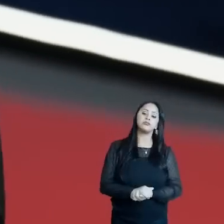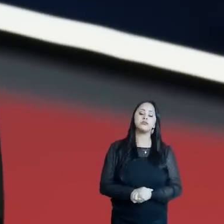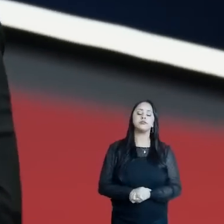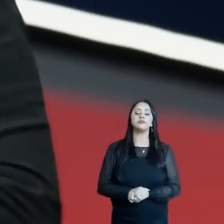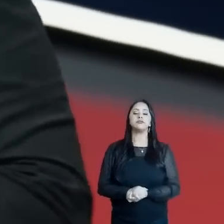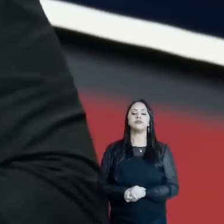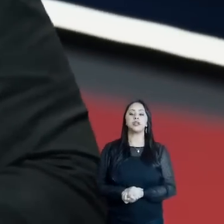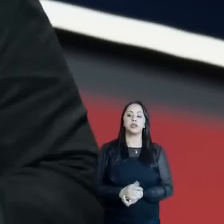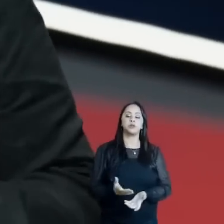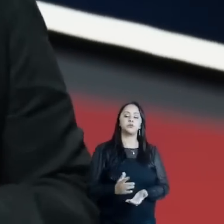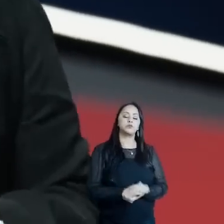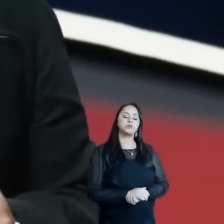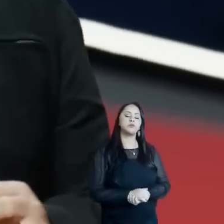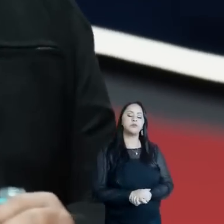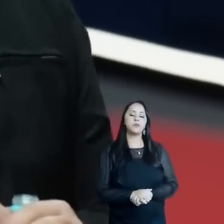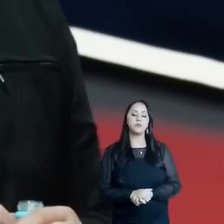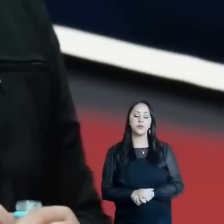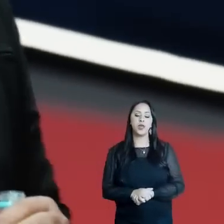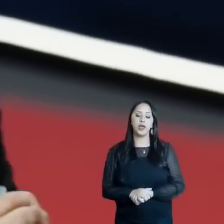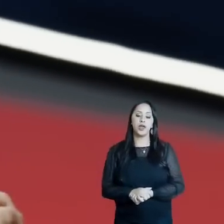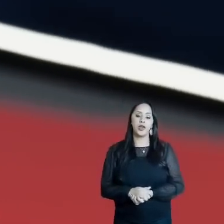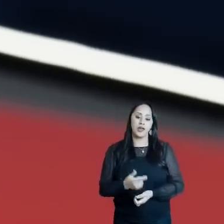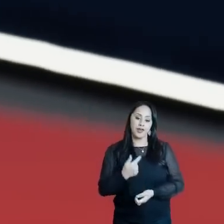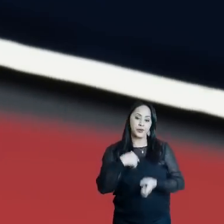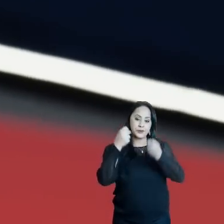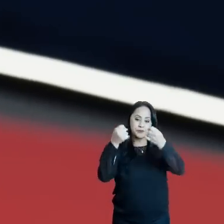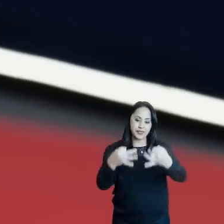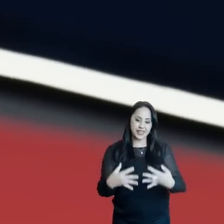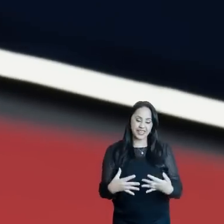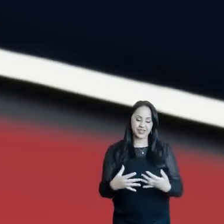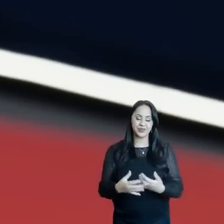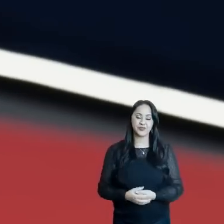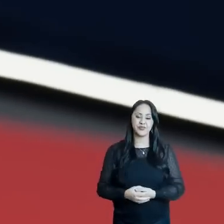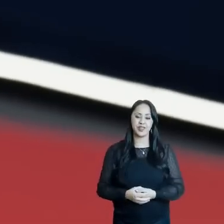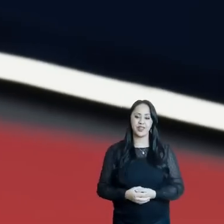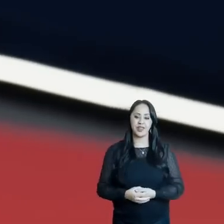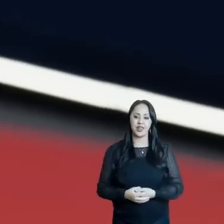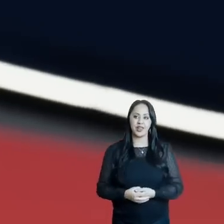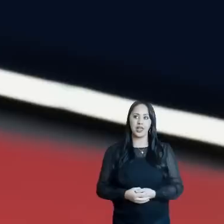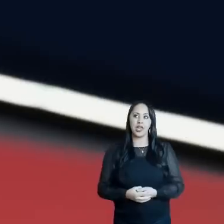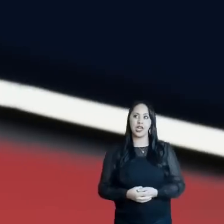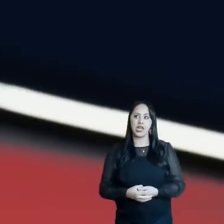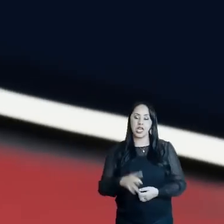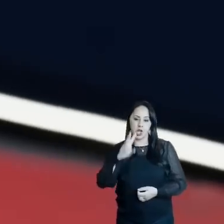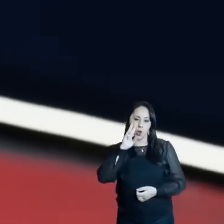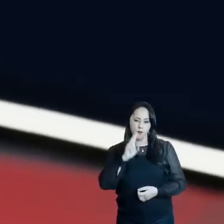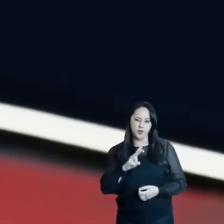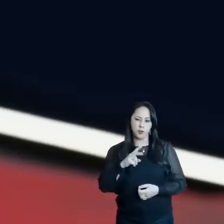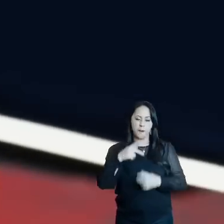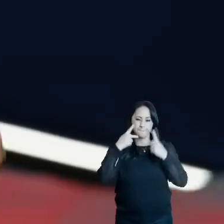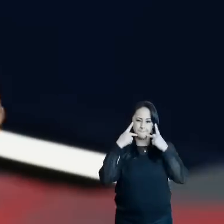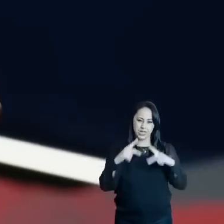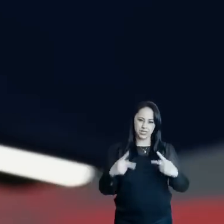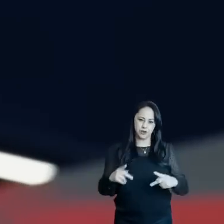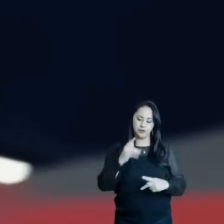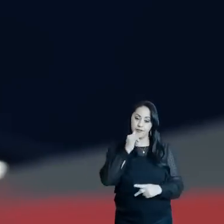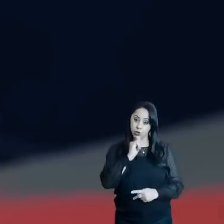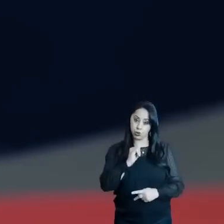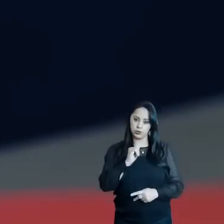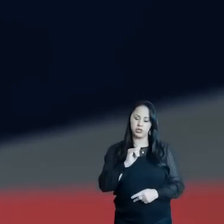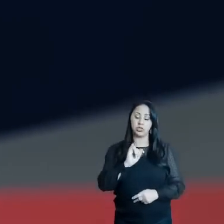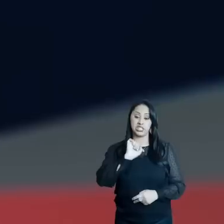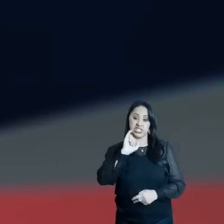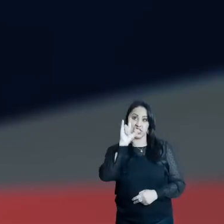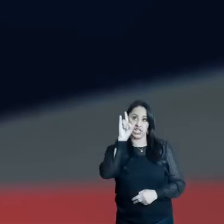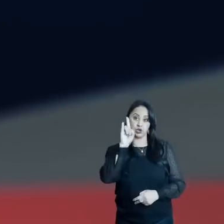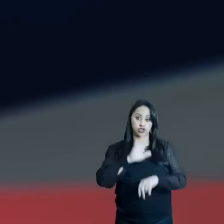nós vamos ver aqui amanhã. Como eu acabei de dizer para vocês, eu vi uma ministração uma vez que falava exatamente isso. Se Deus chamou você para